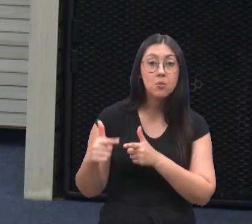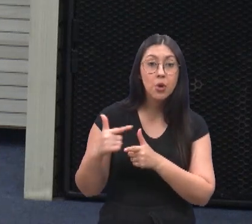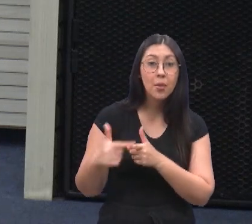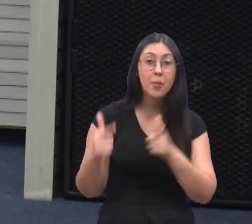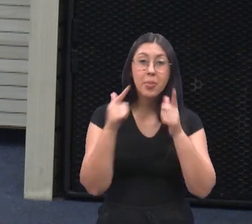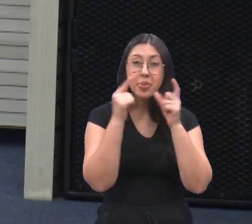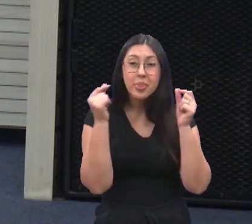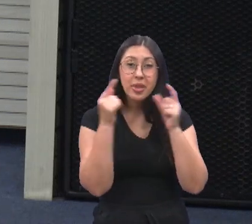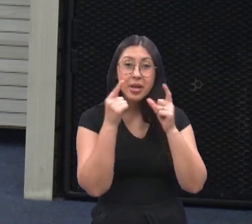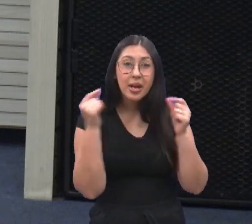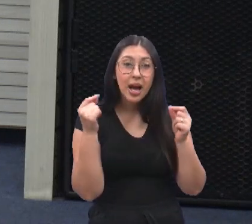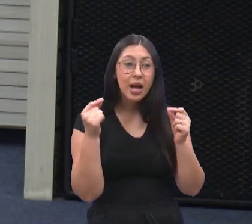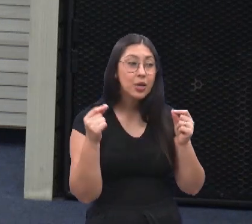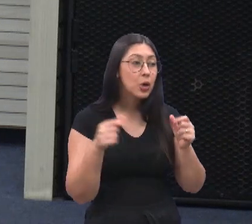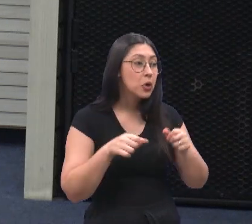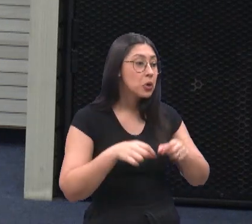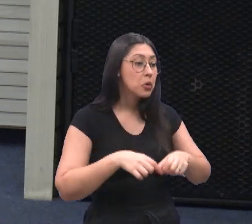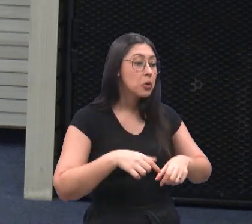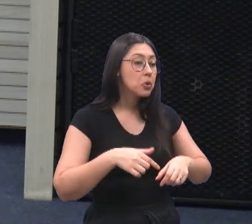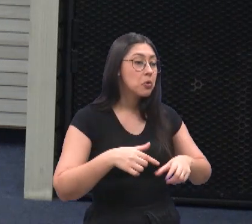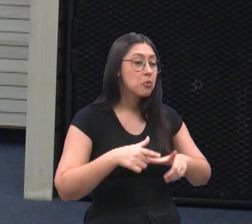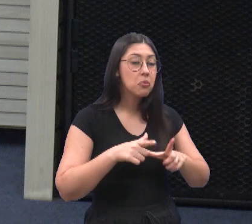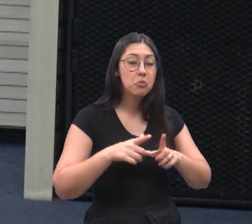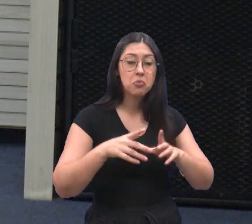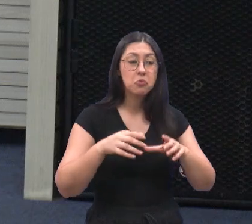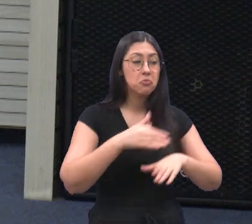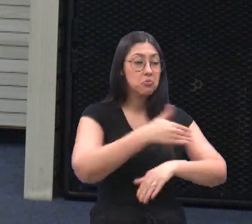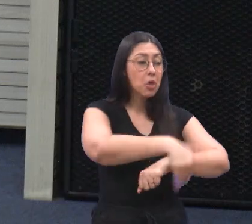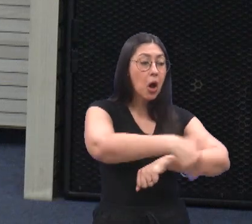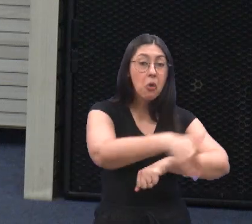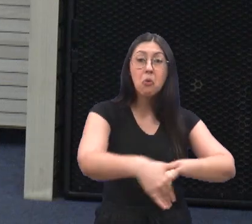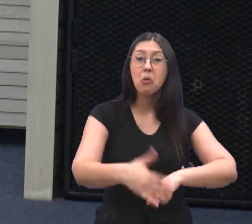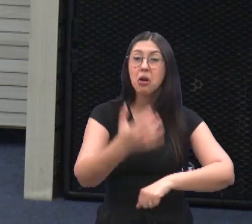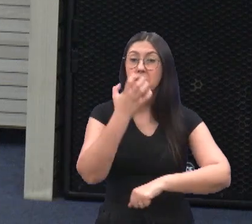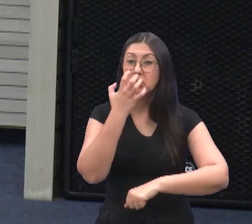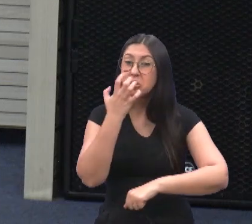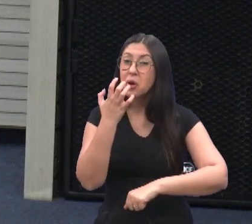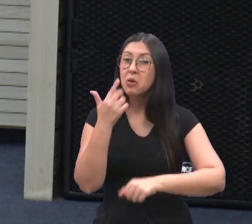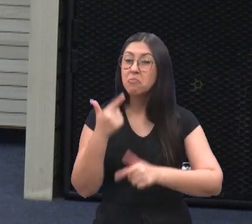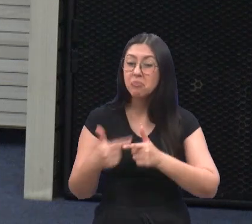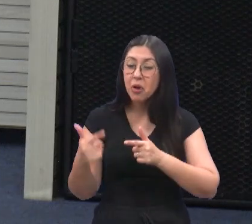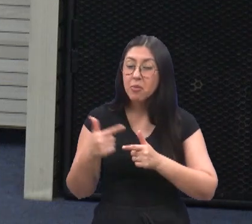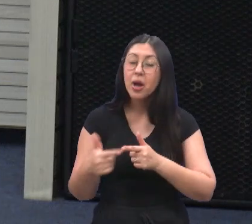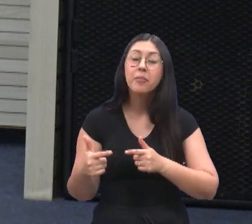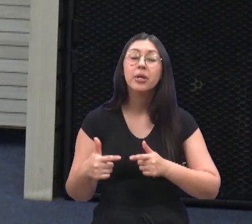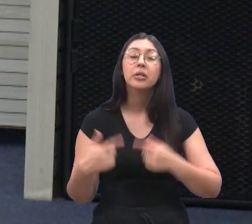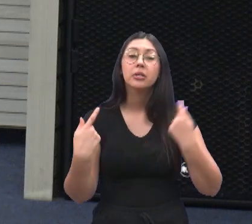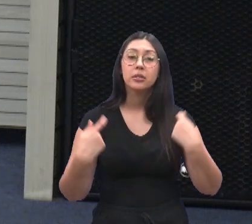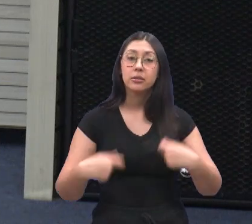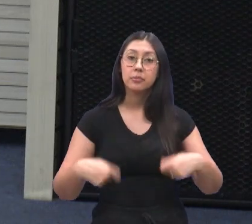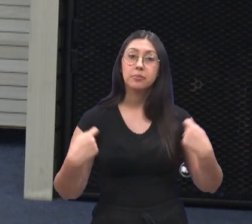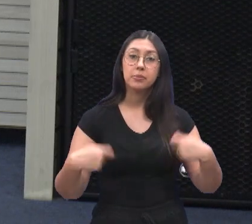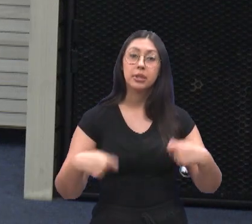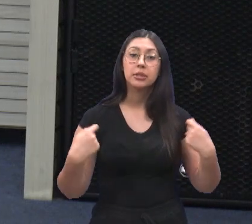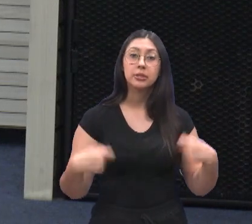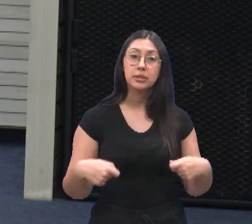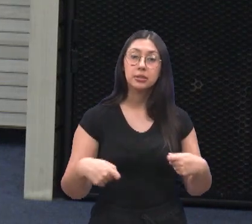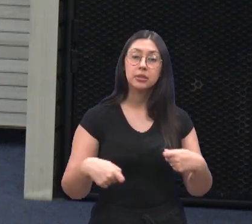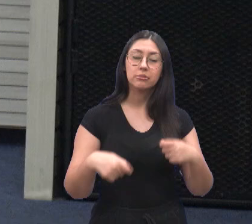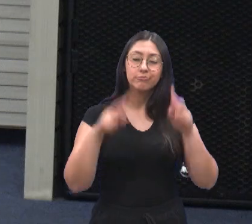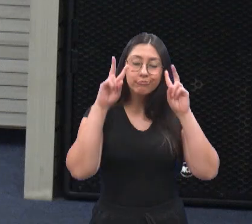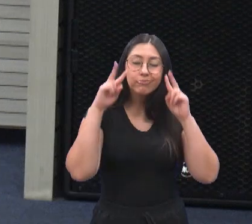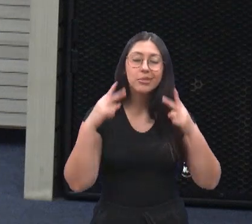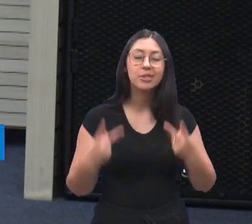estar castrado, né, cachorro com problemas e tudo mais, que a gente precisa ter um olhar mais humano para